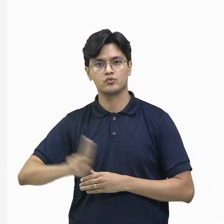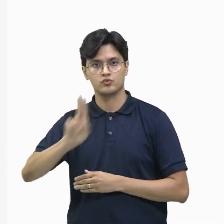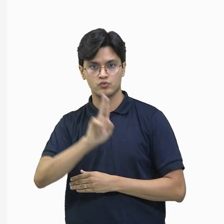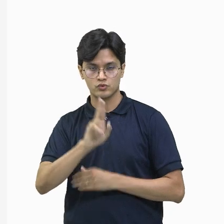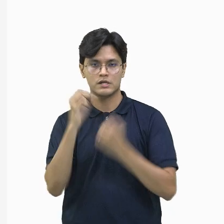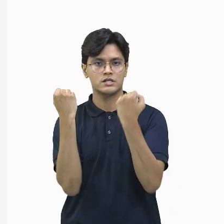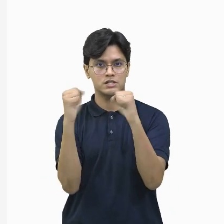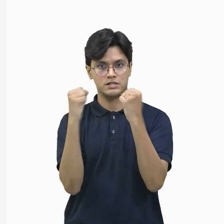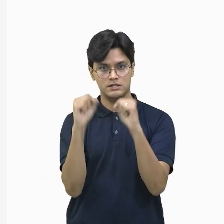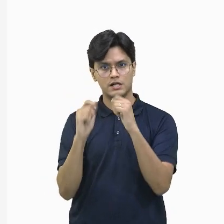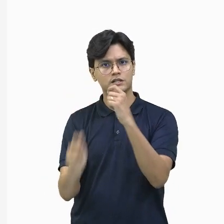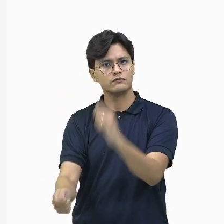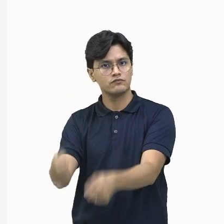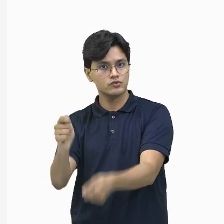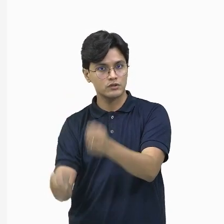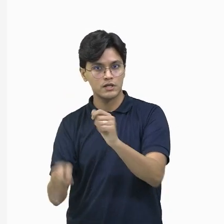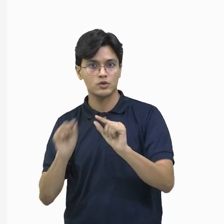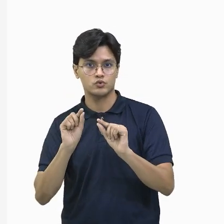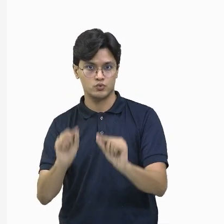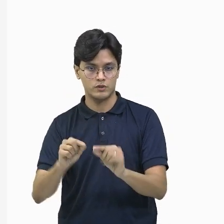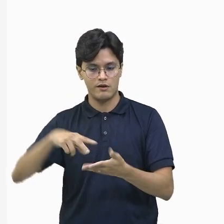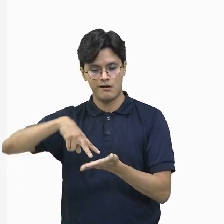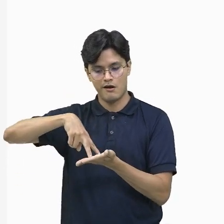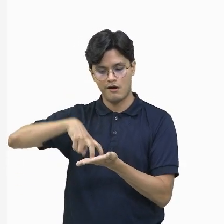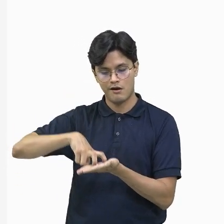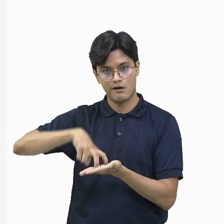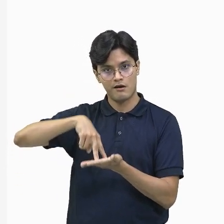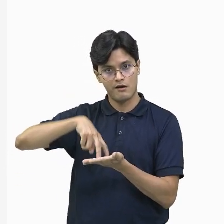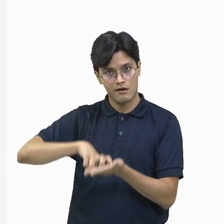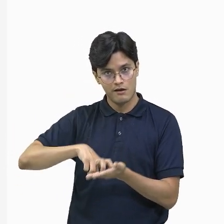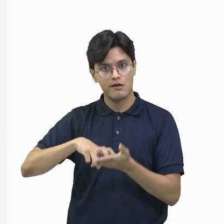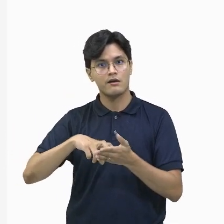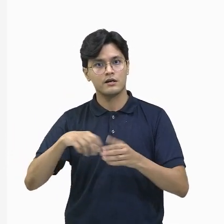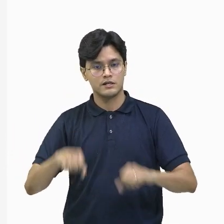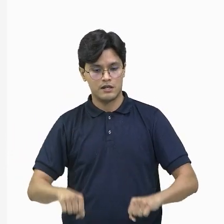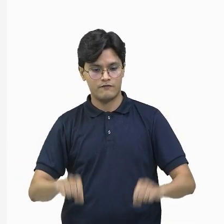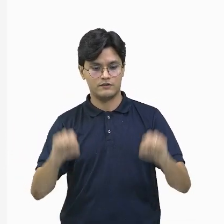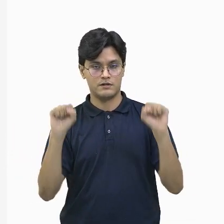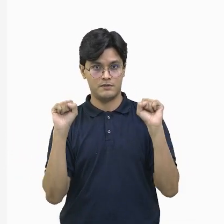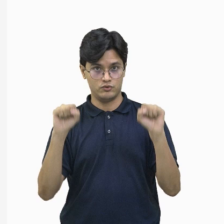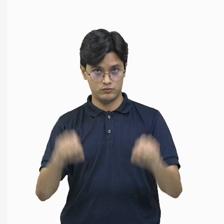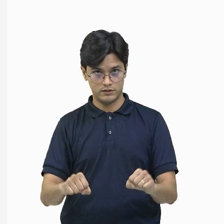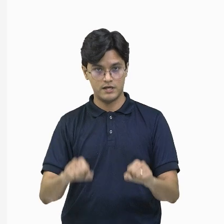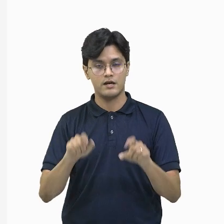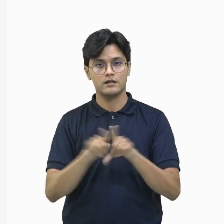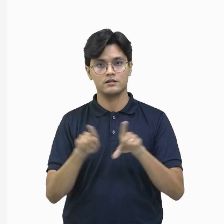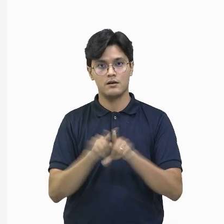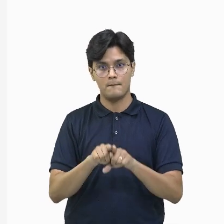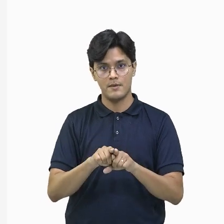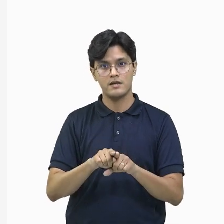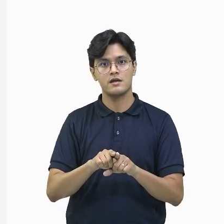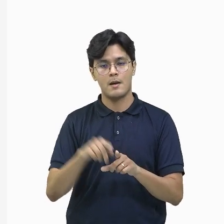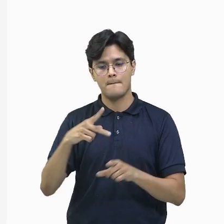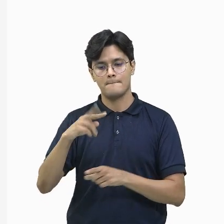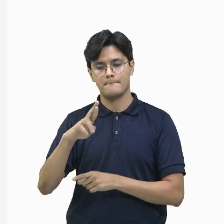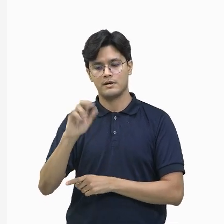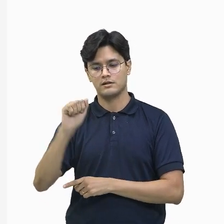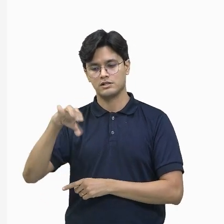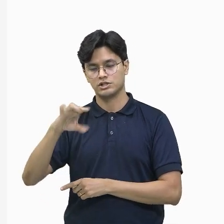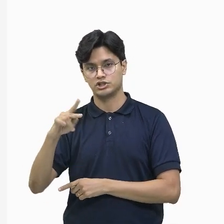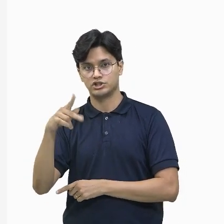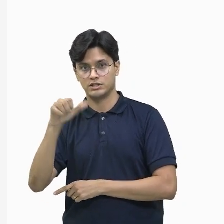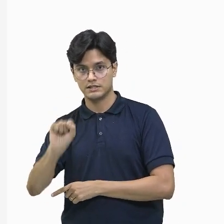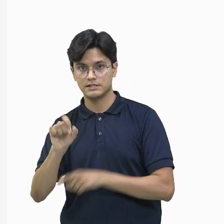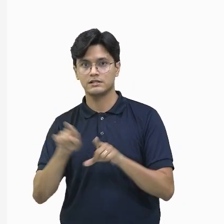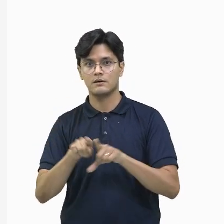treinamento funcional são os agachamentos, levantamentos terra, pranchas e saltos. Eles são bem comuns,